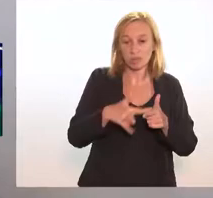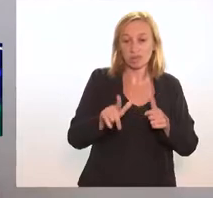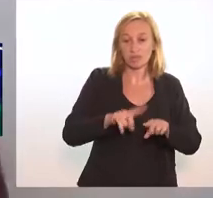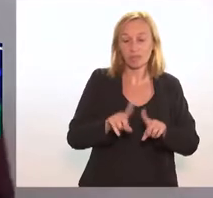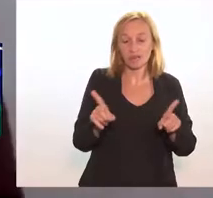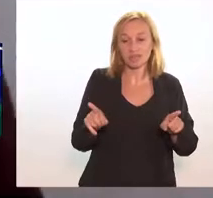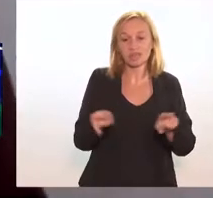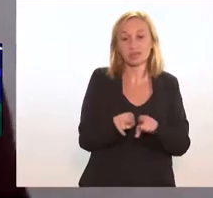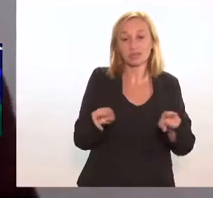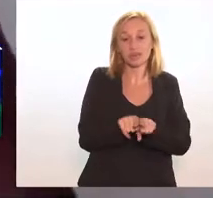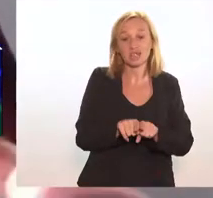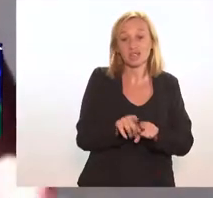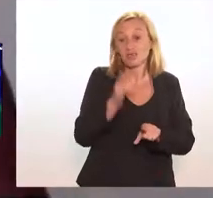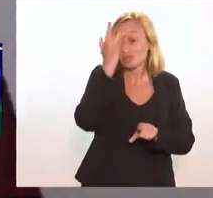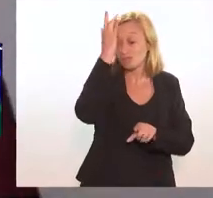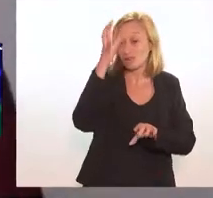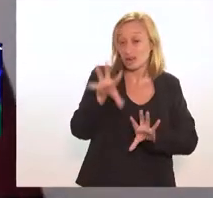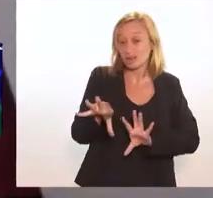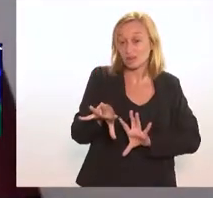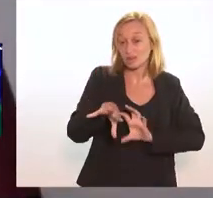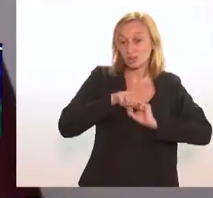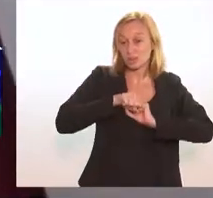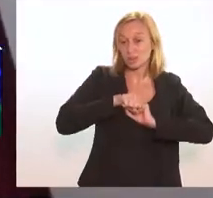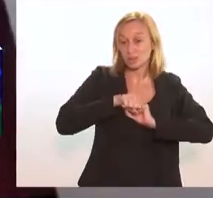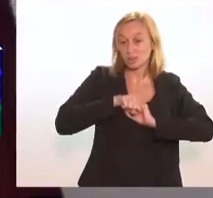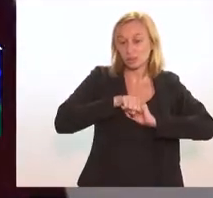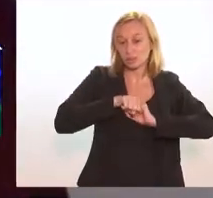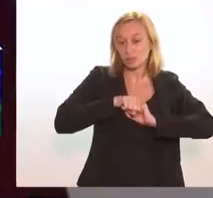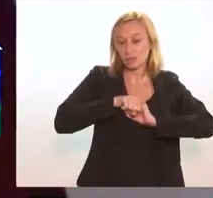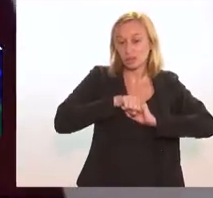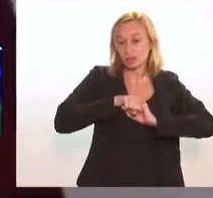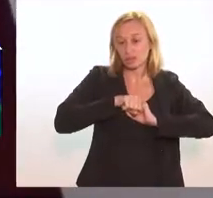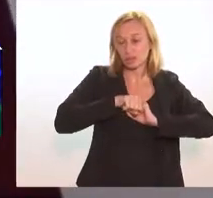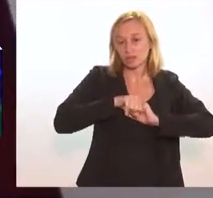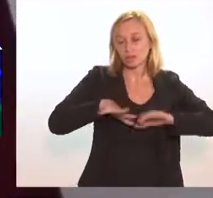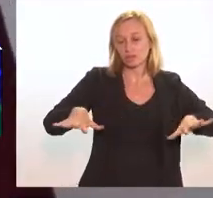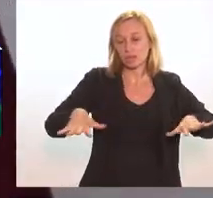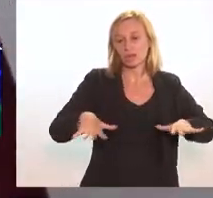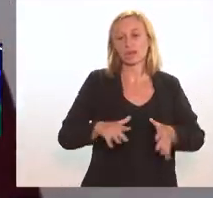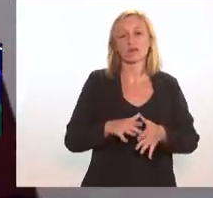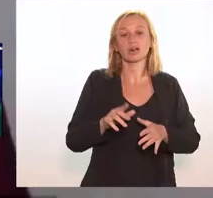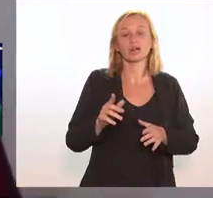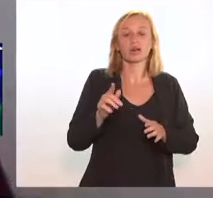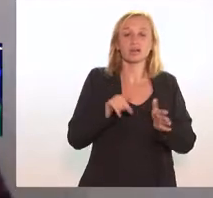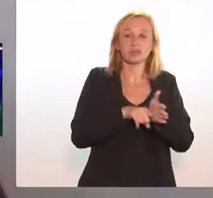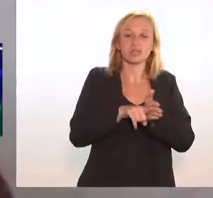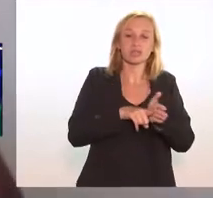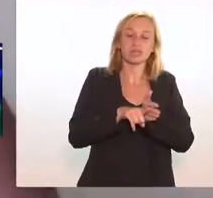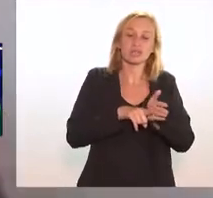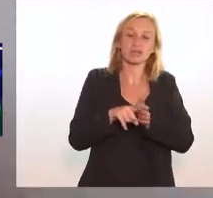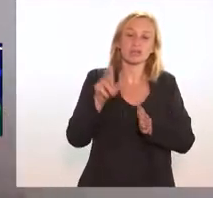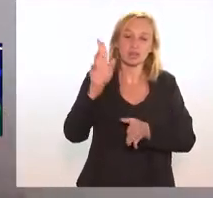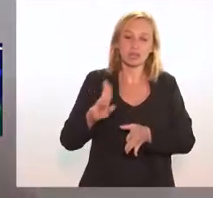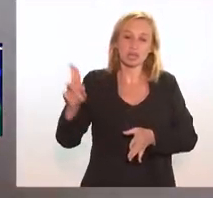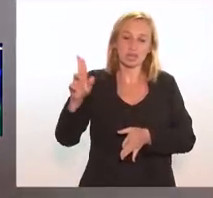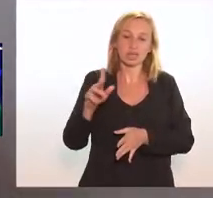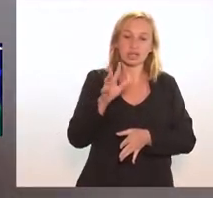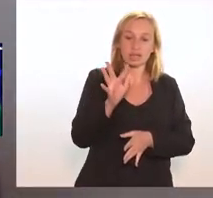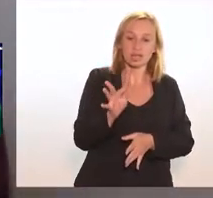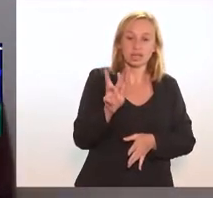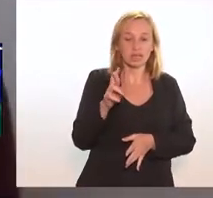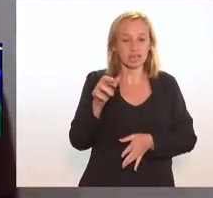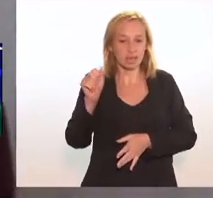também mais fácil de a gente espalhar o vírus. Uma pesquisa da Universidade de Granada constatou que